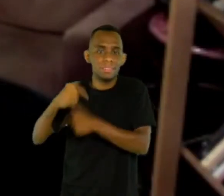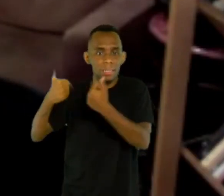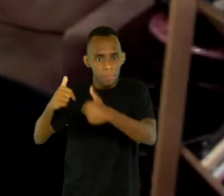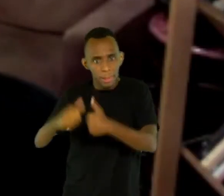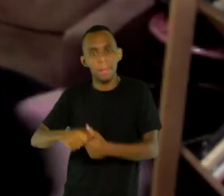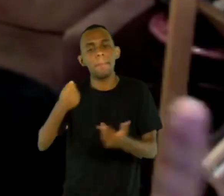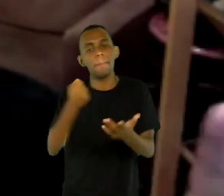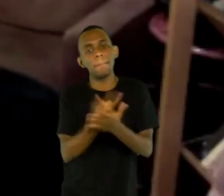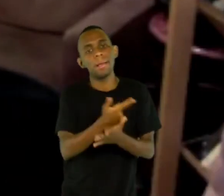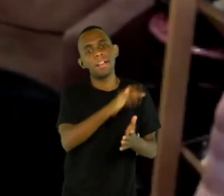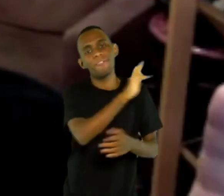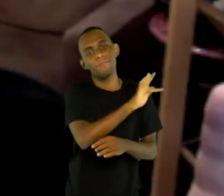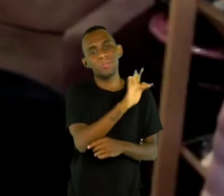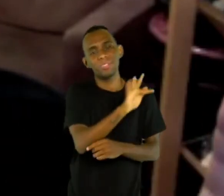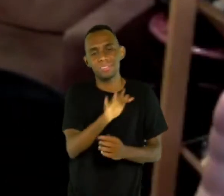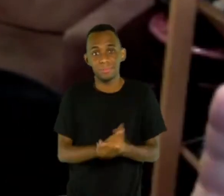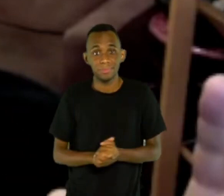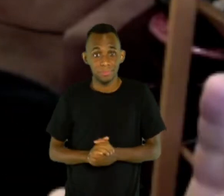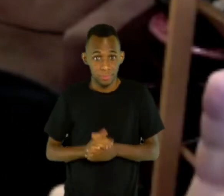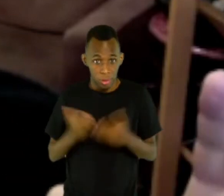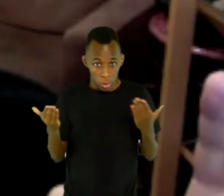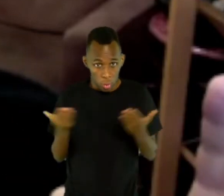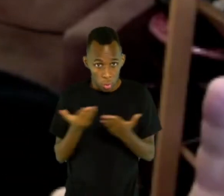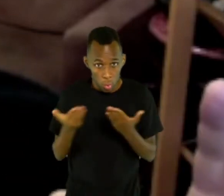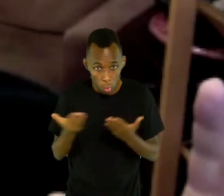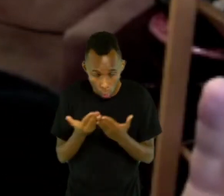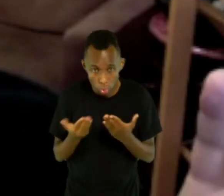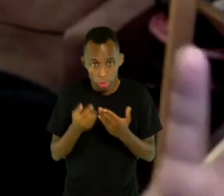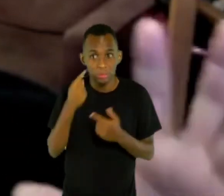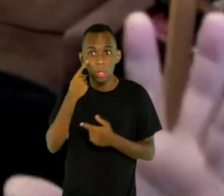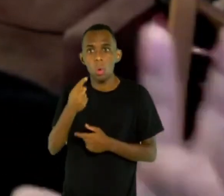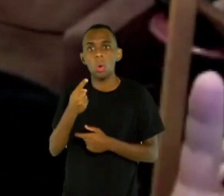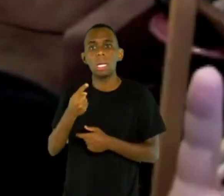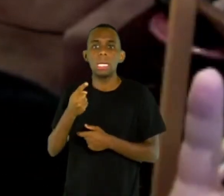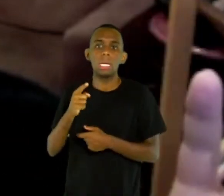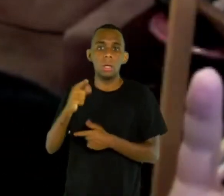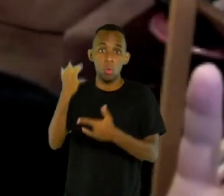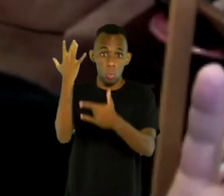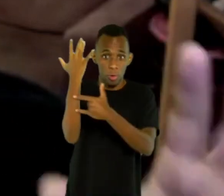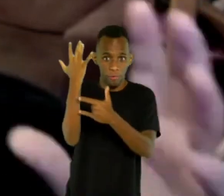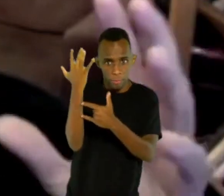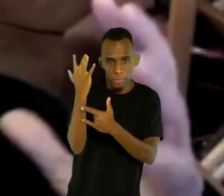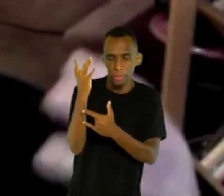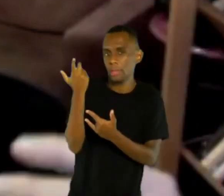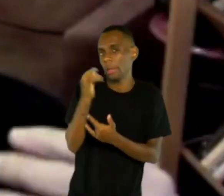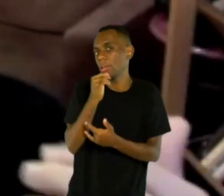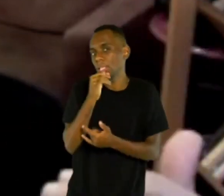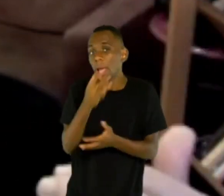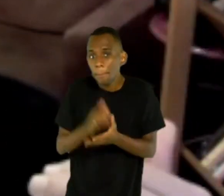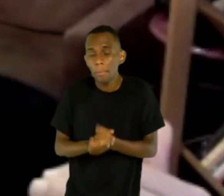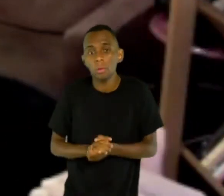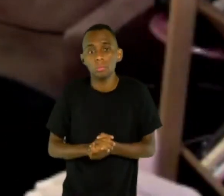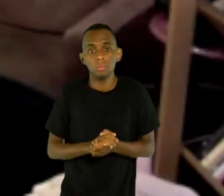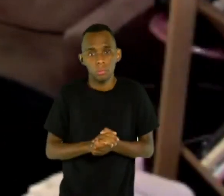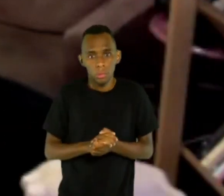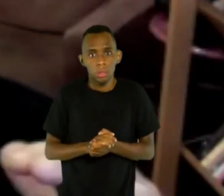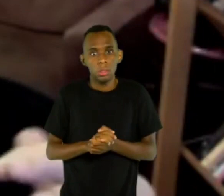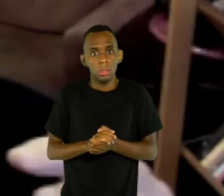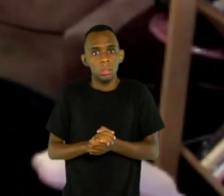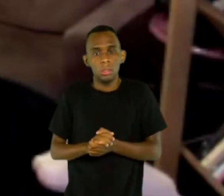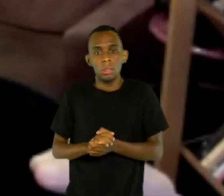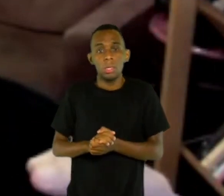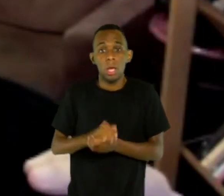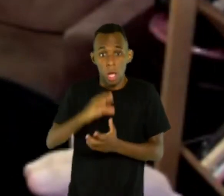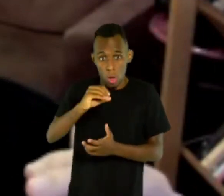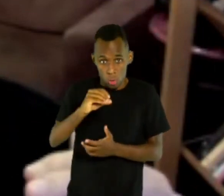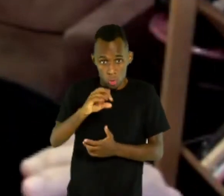faculdade. Hoje você olha a sala da Universidade Federal, com o efeito das cotas, ela já não é mais